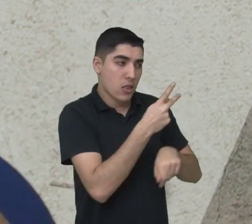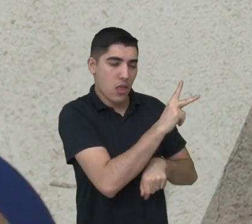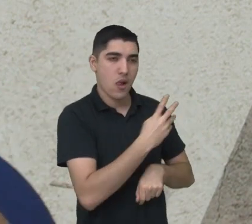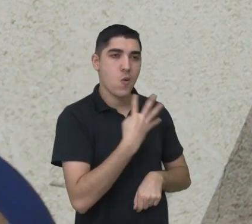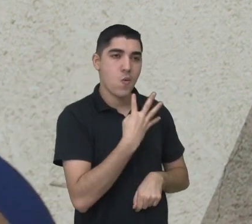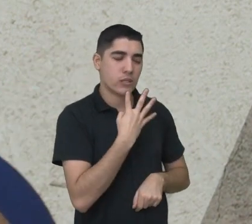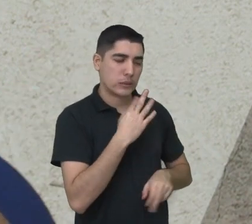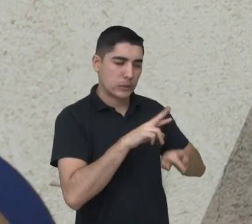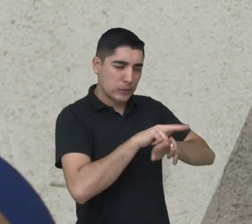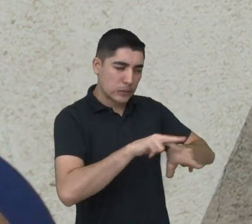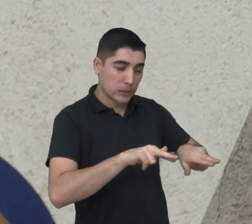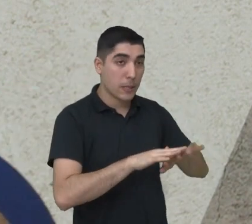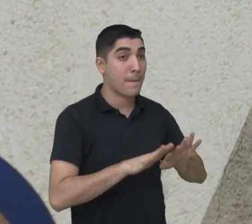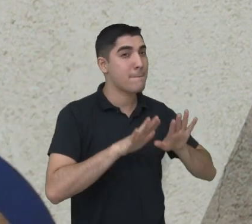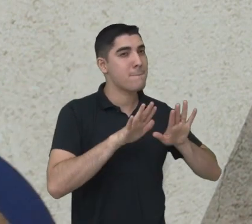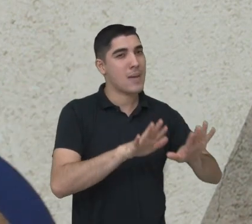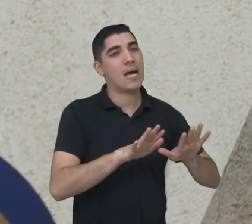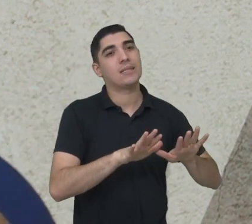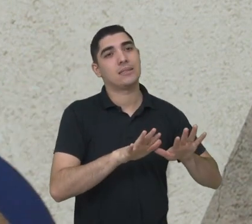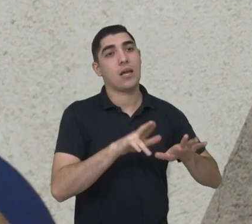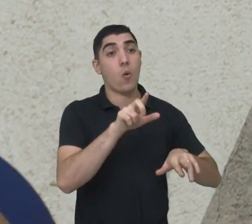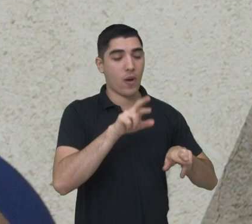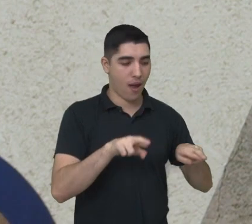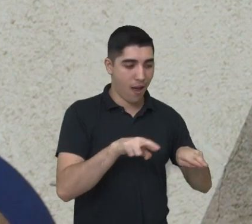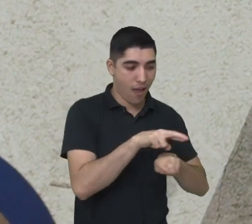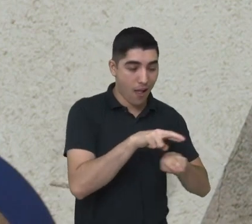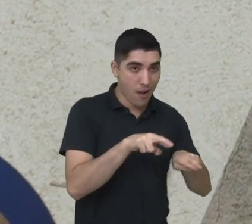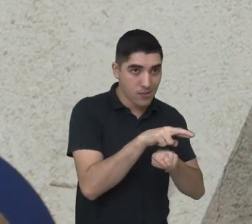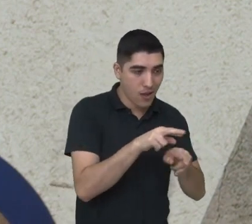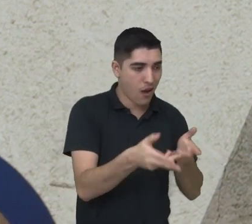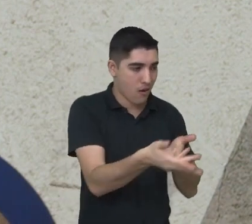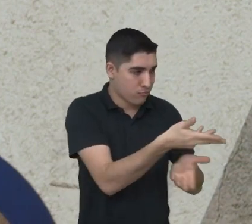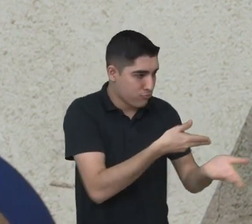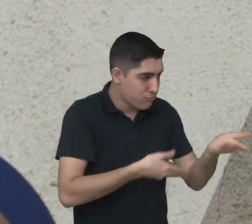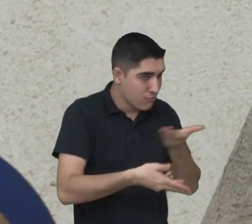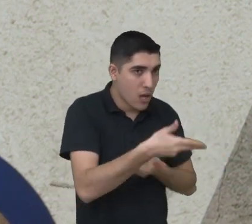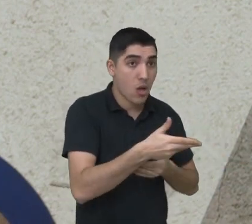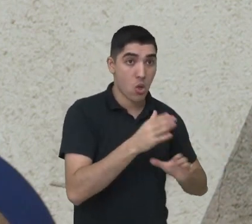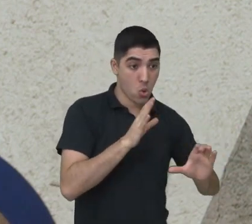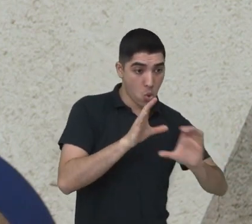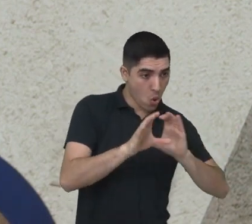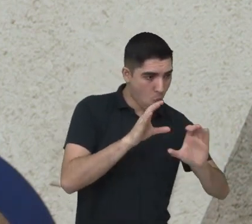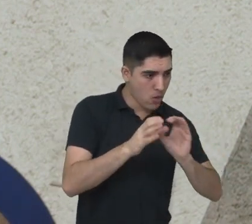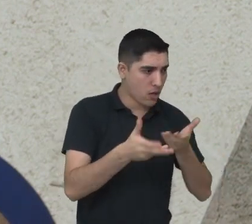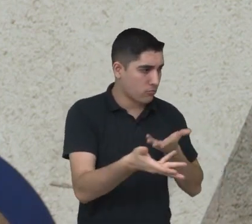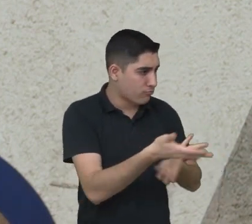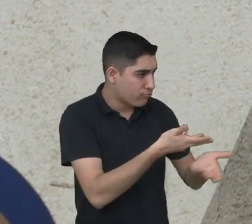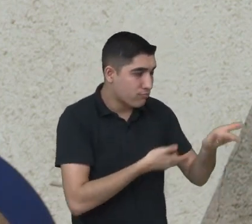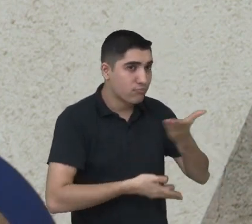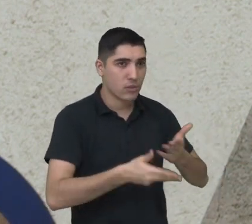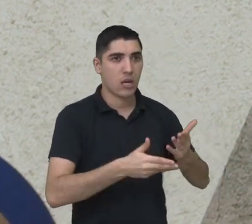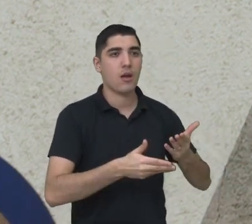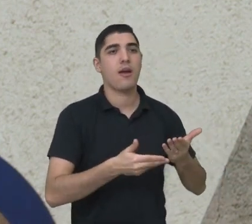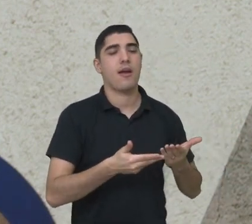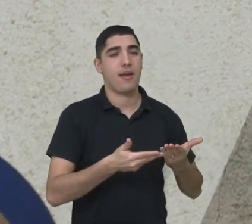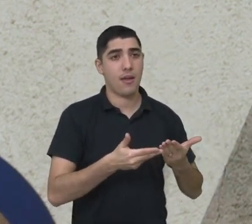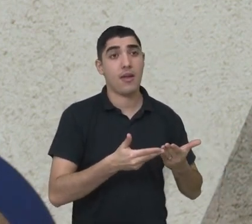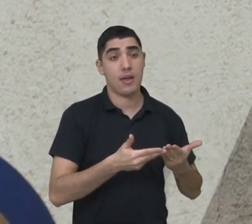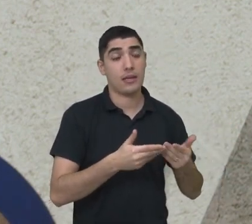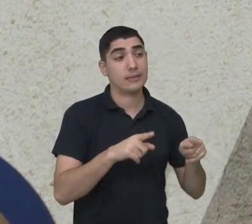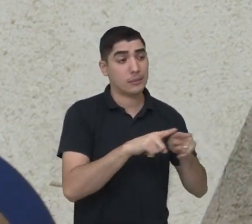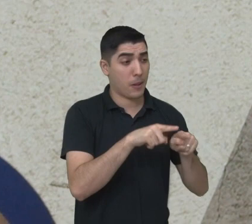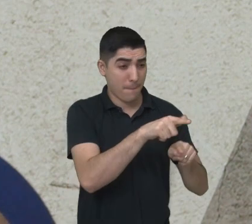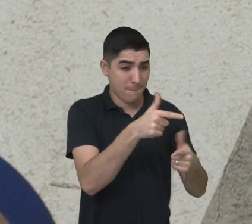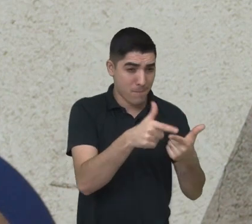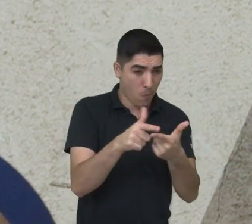que essa questão das relações, né, daquela boa comunicação, das relações interpessoais, gestão